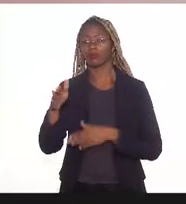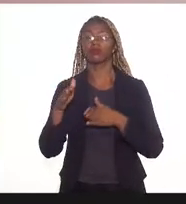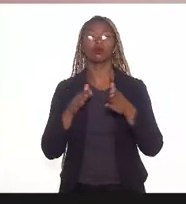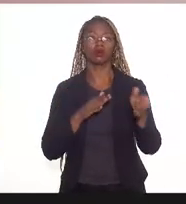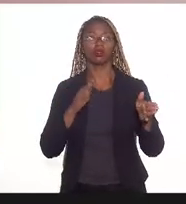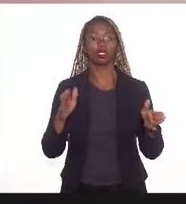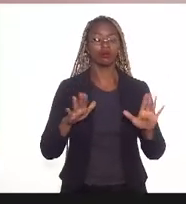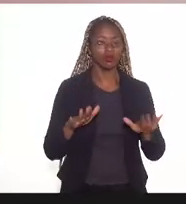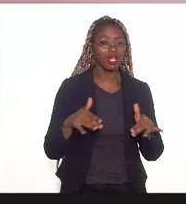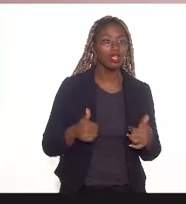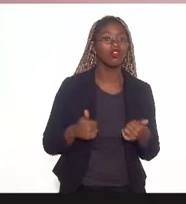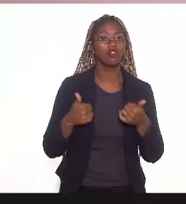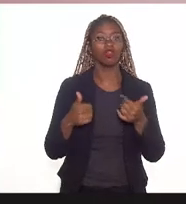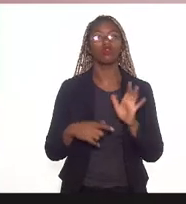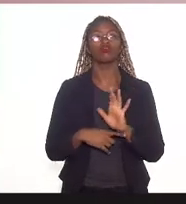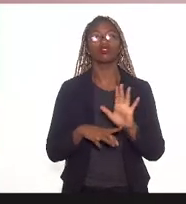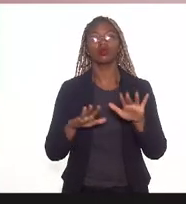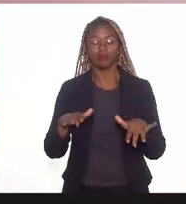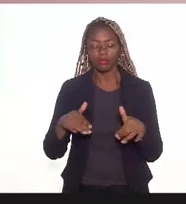cliente. Antigamente a gente tinha